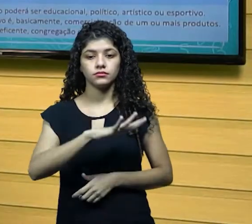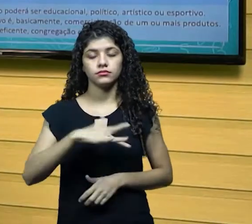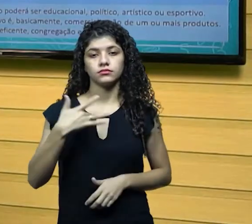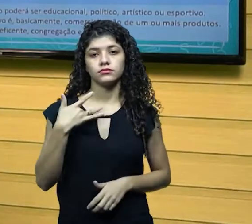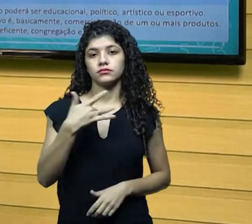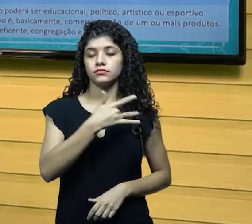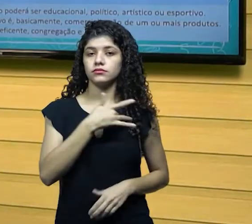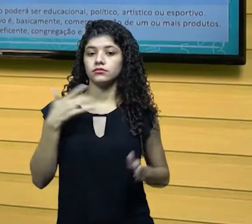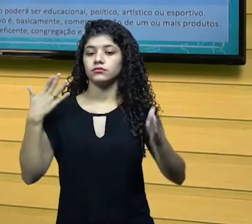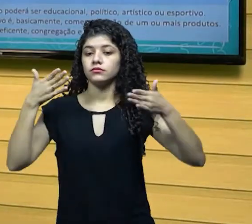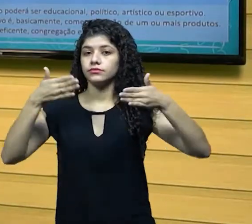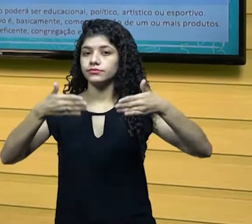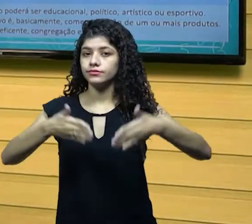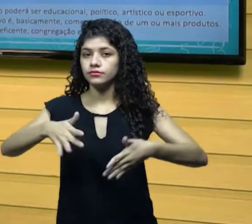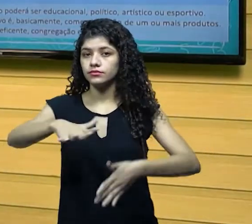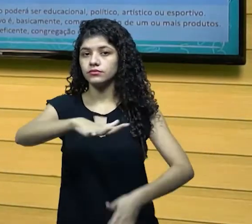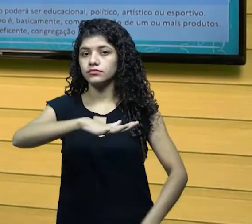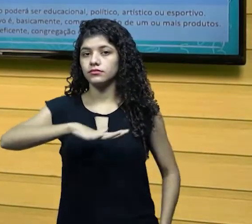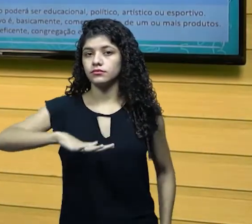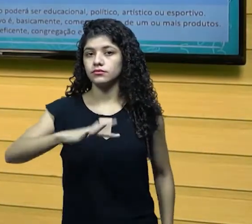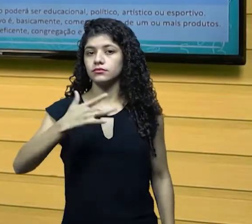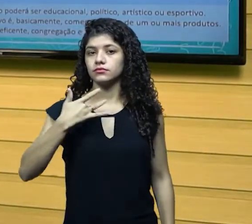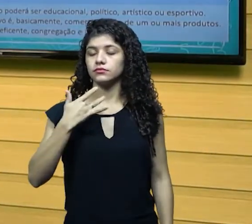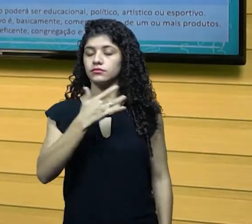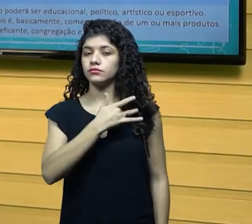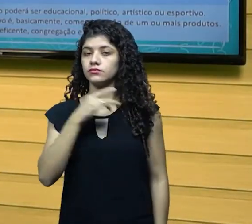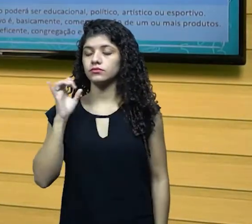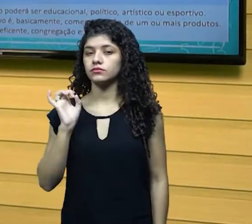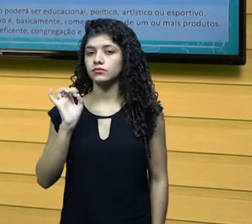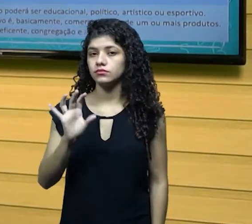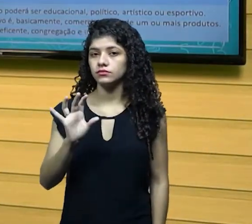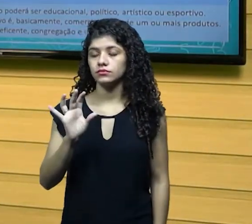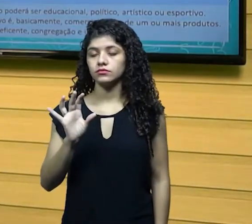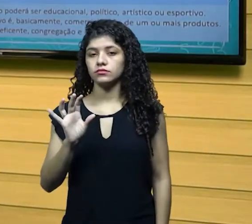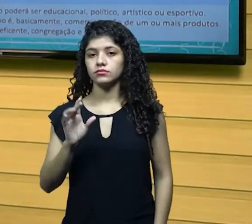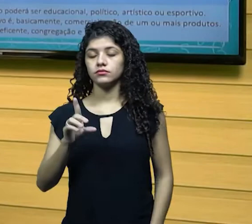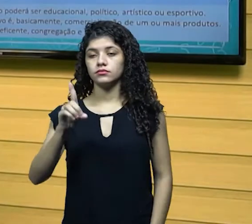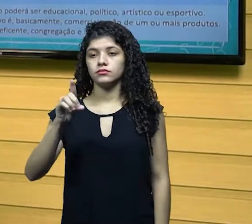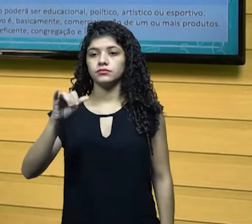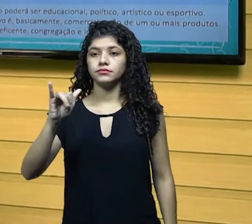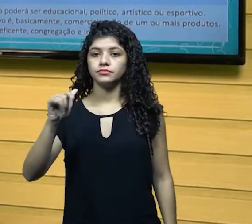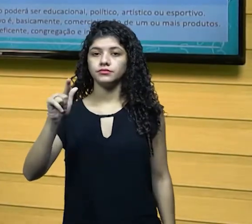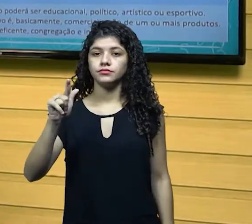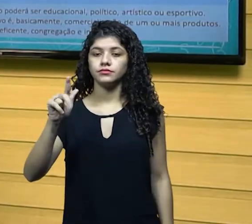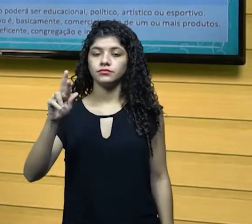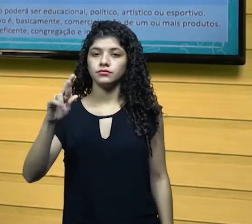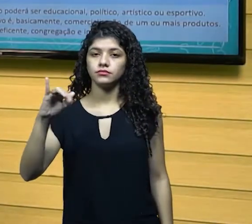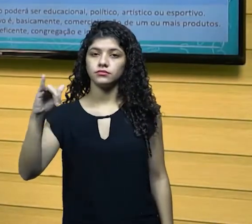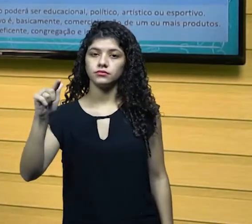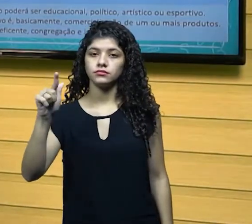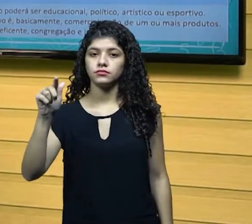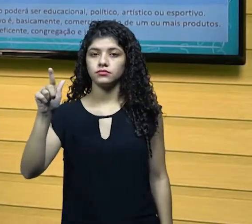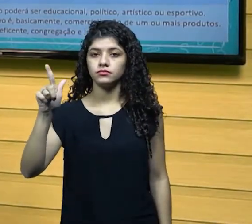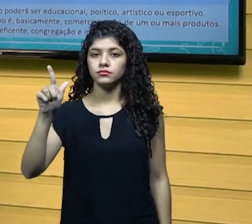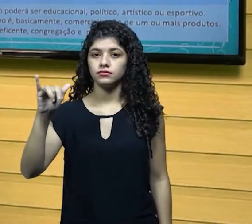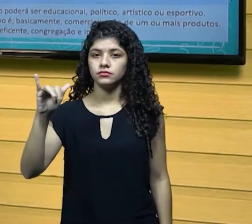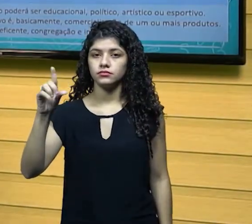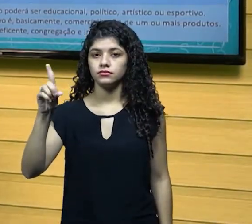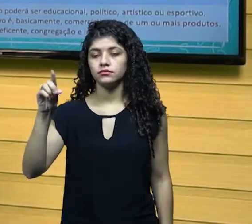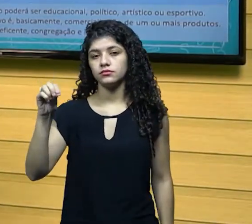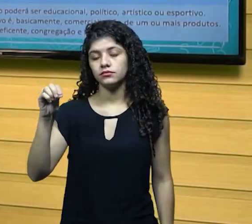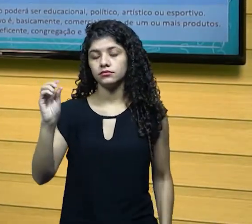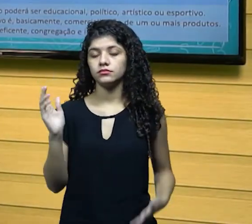é um evento Empresarial da área da saúde então ele é específico para esse público